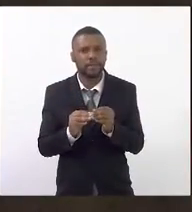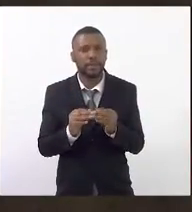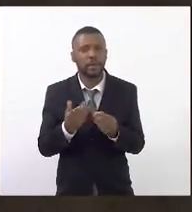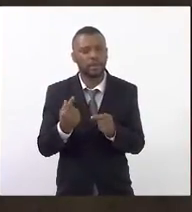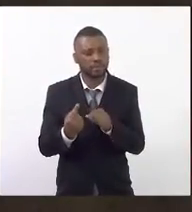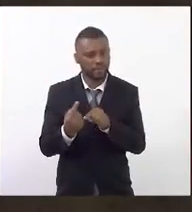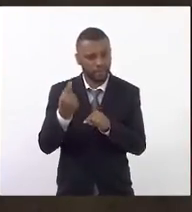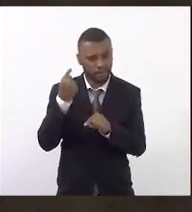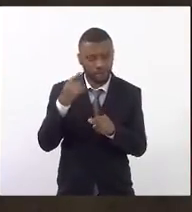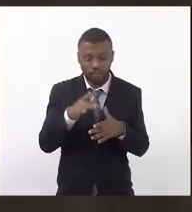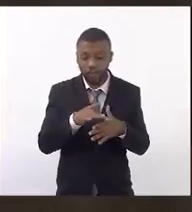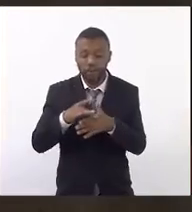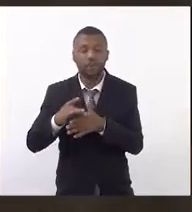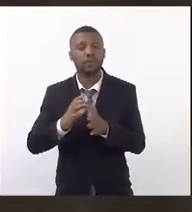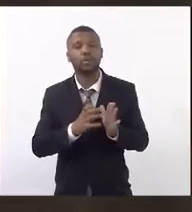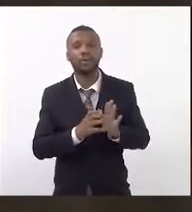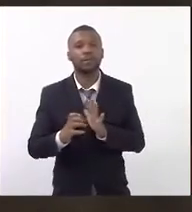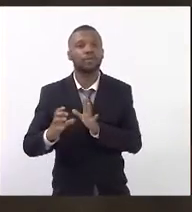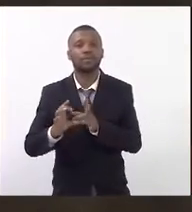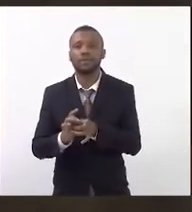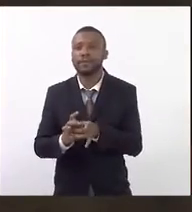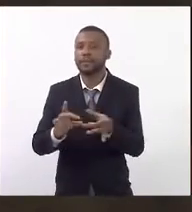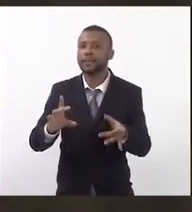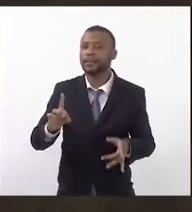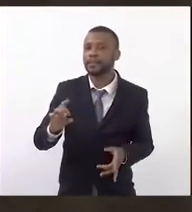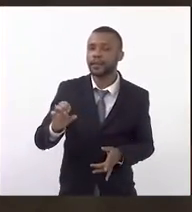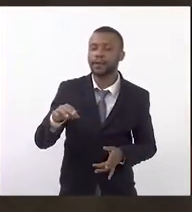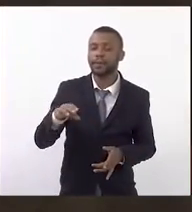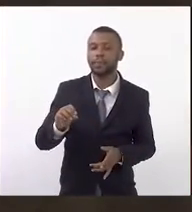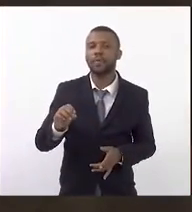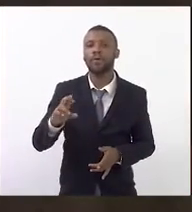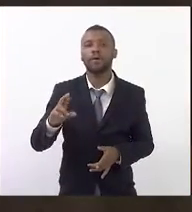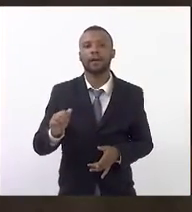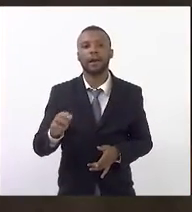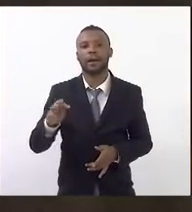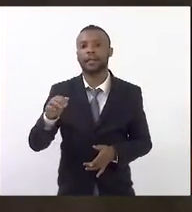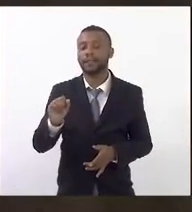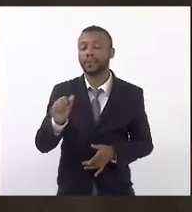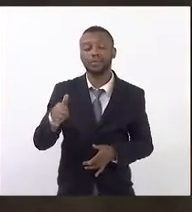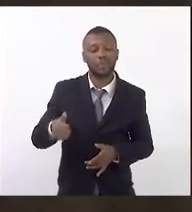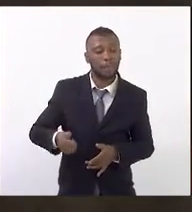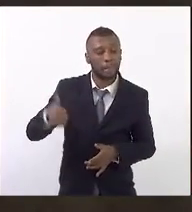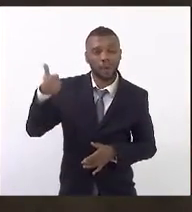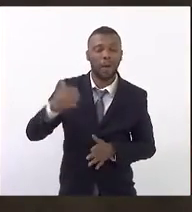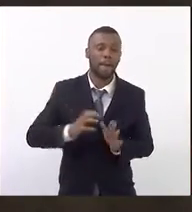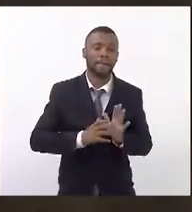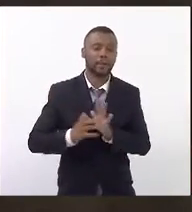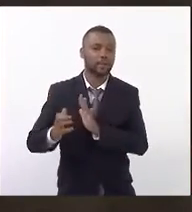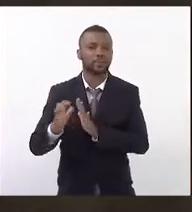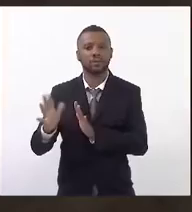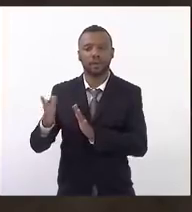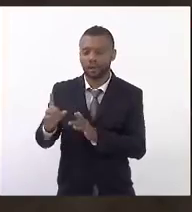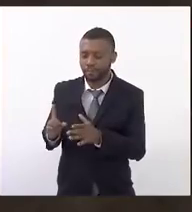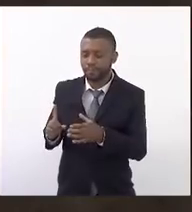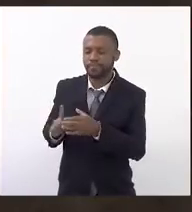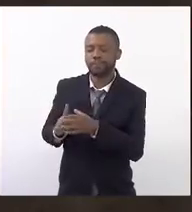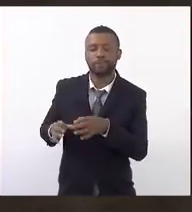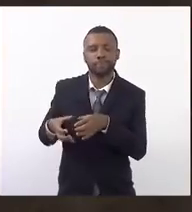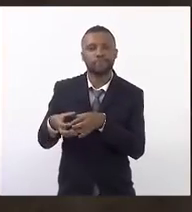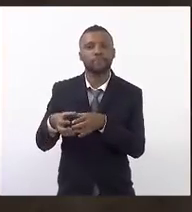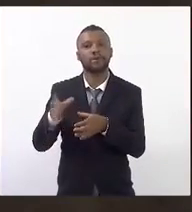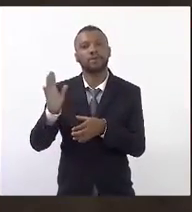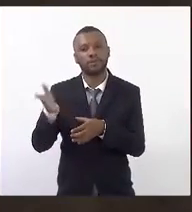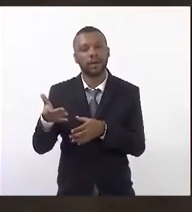líder do Democratas durante 3 anos. O Democratas foi o melhor partido que eu já fiz parte, já fui parte